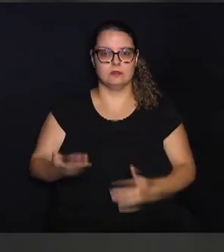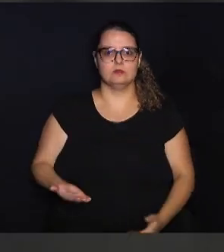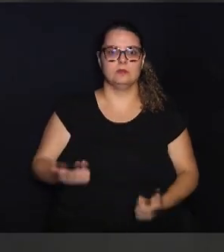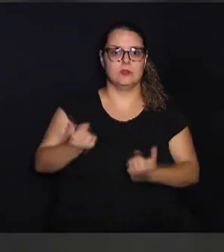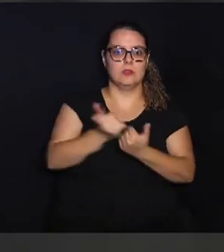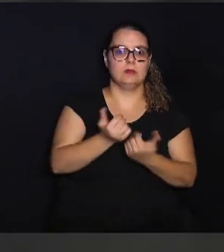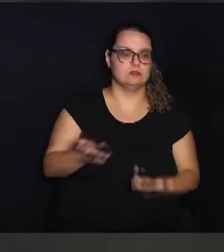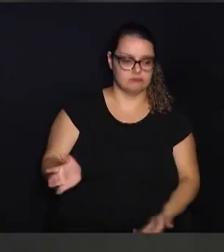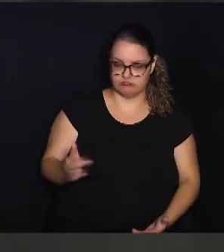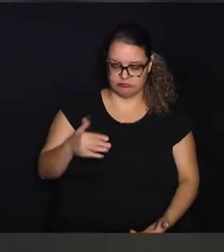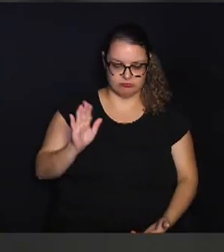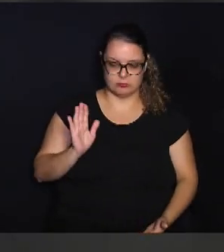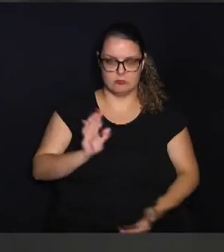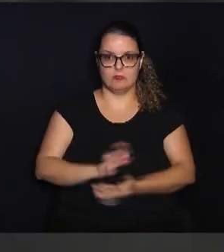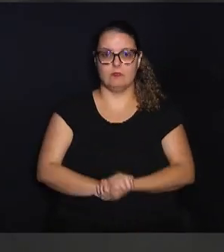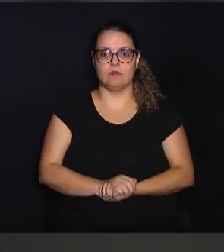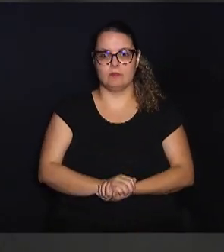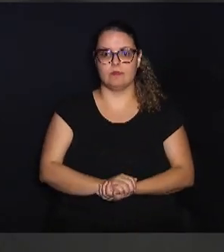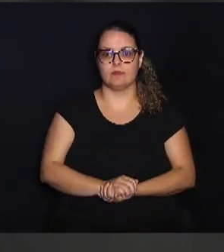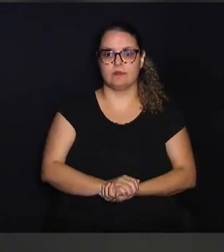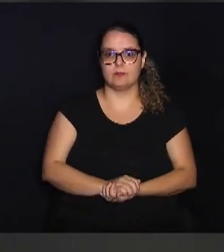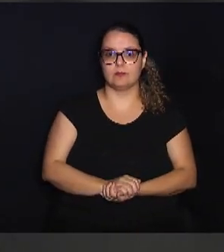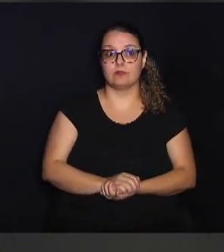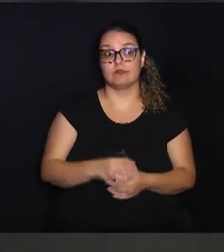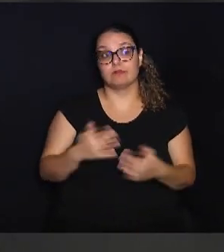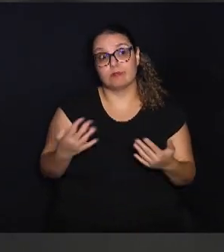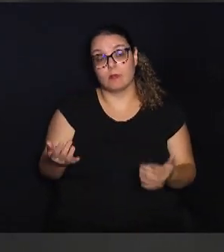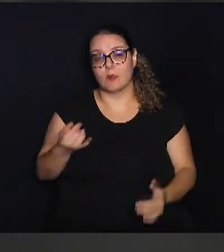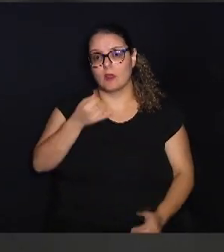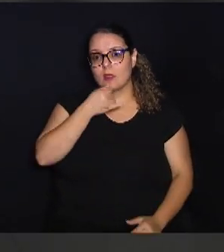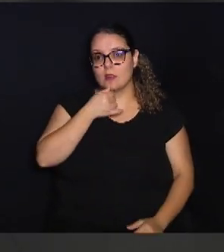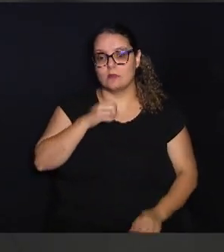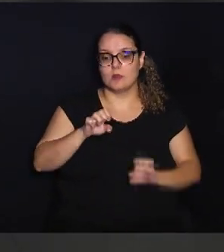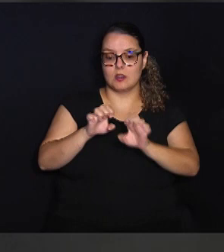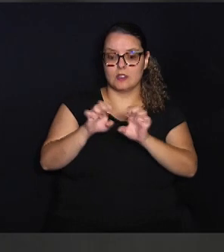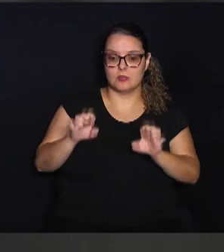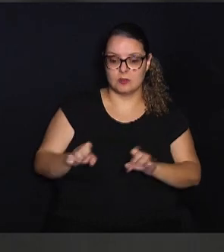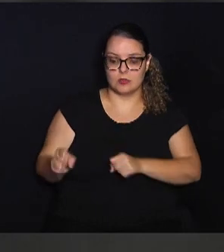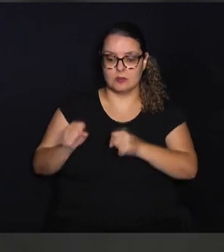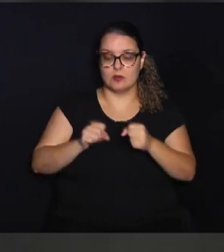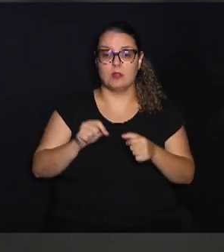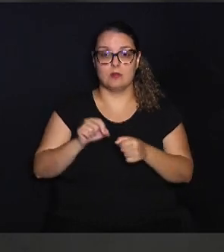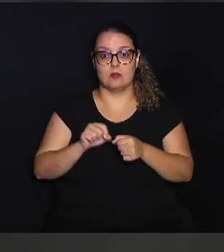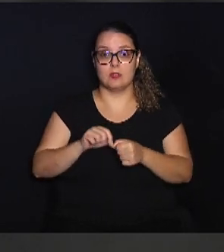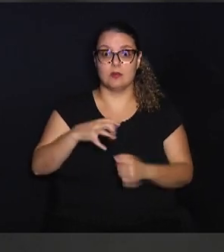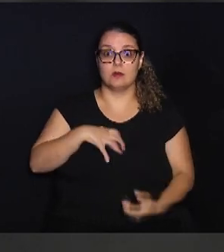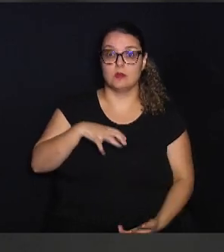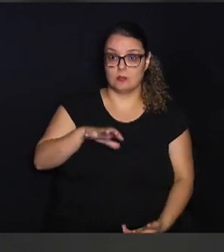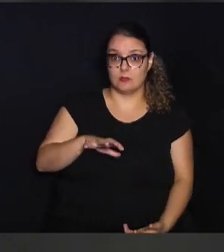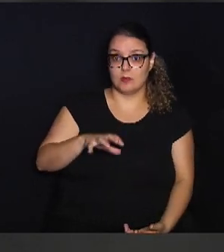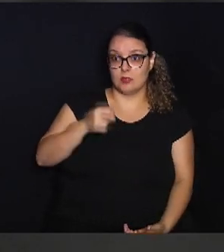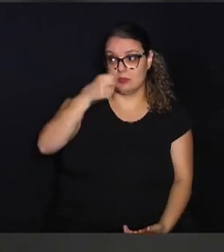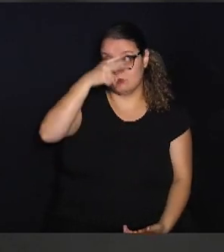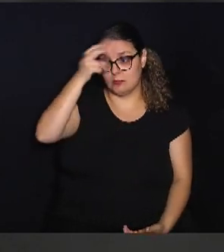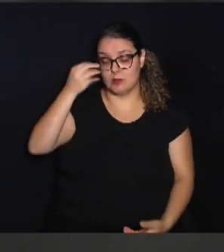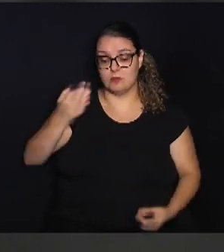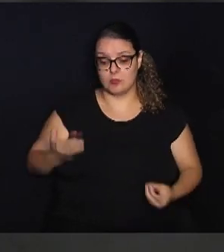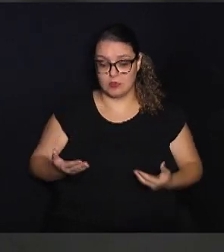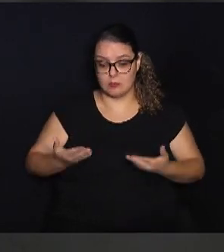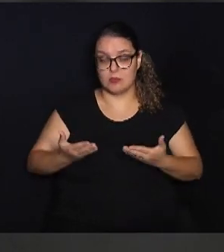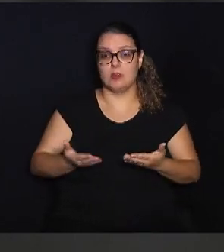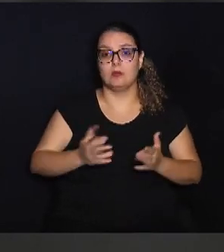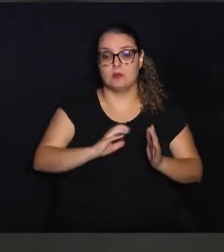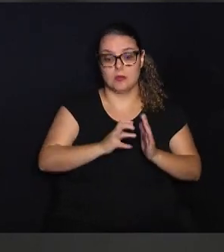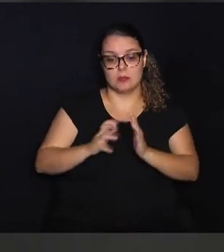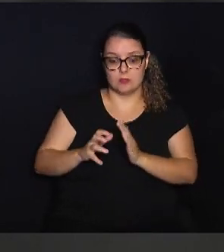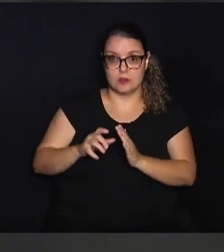atuando. Mas infelizmente a estrutura do poder é feita de uma forma que hoje o prefeito ele é colocado pelos partidos